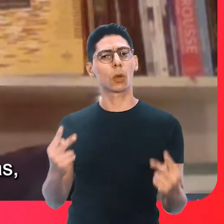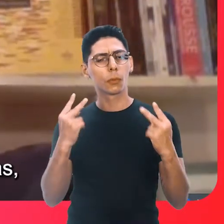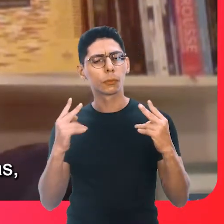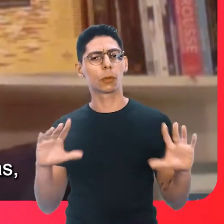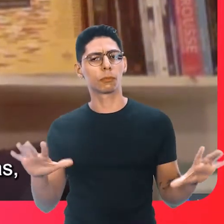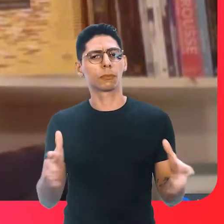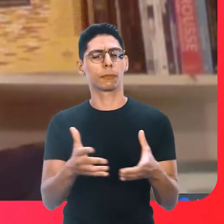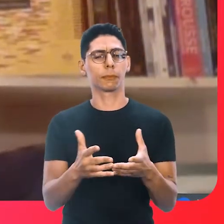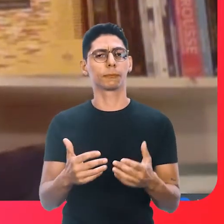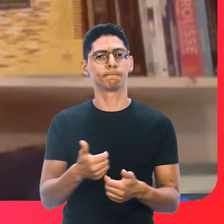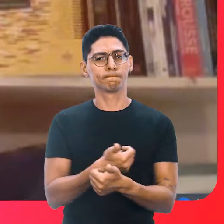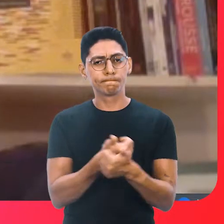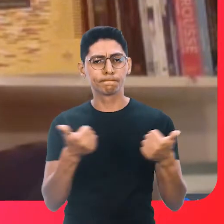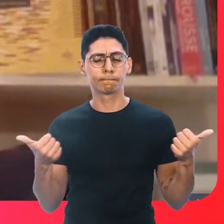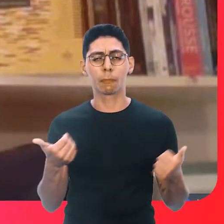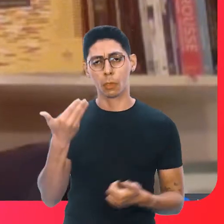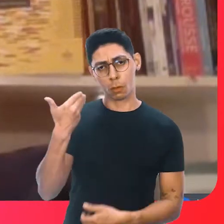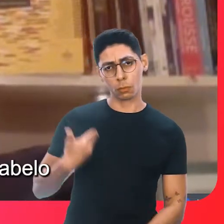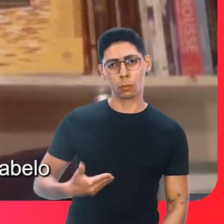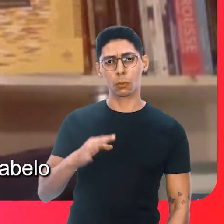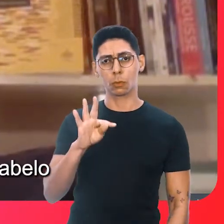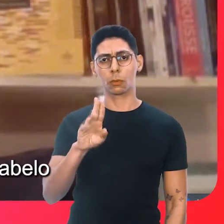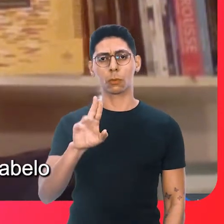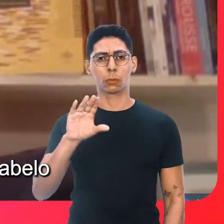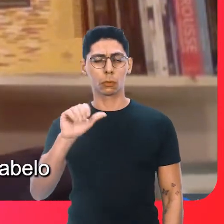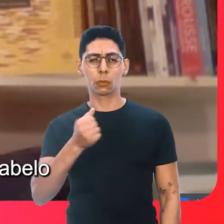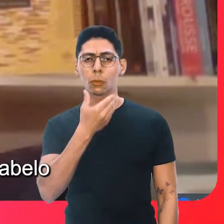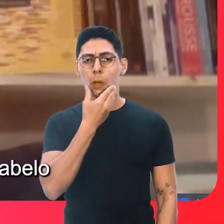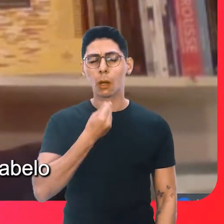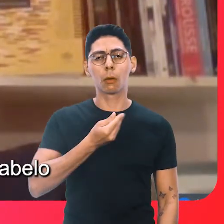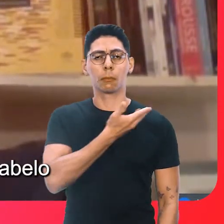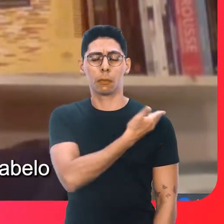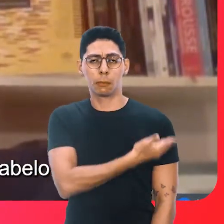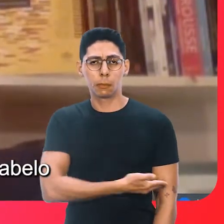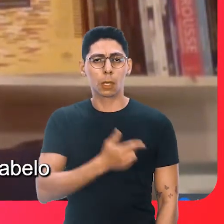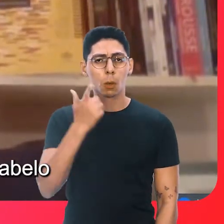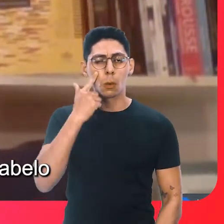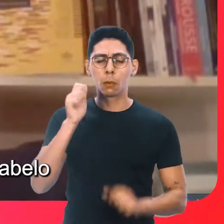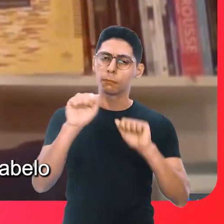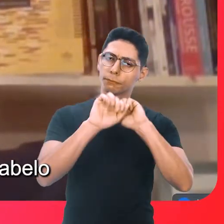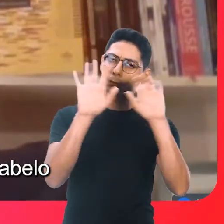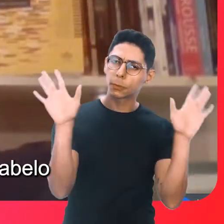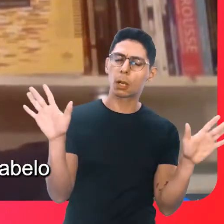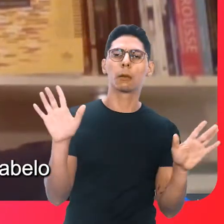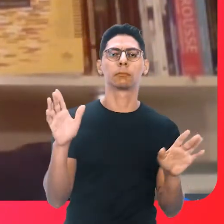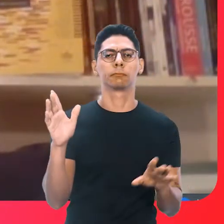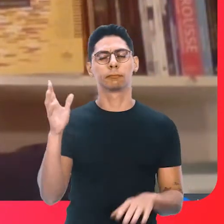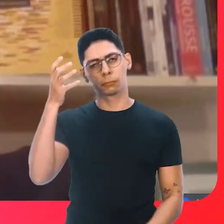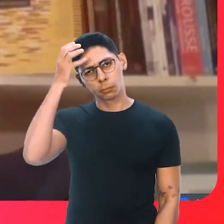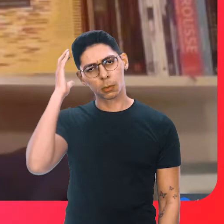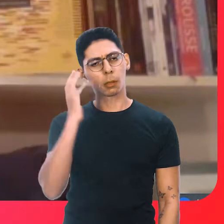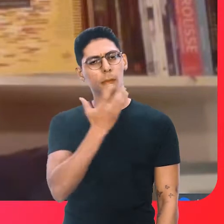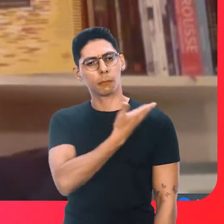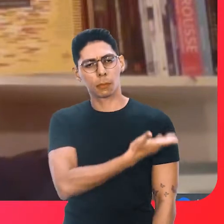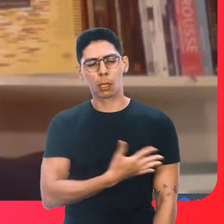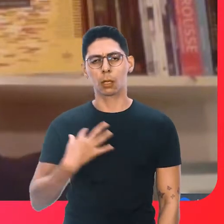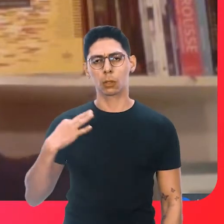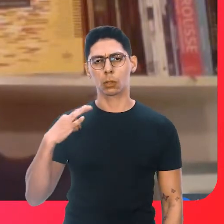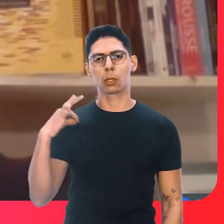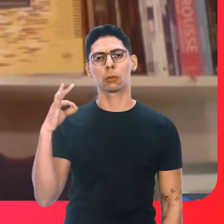nossos internautas. Eu sou o Tuca Munhoz, um homem branco, olhos claros, barba e cabelo grisalhos, uso uma